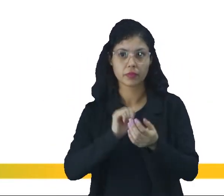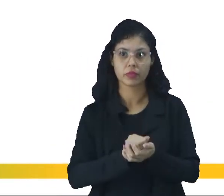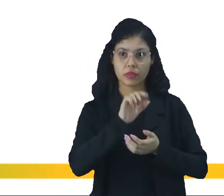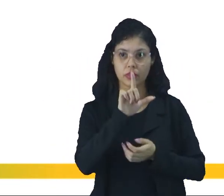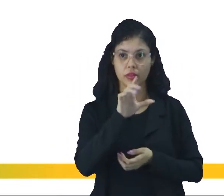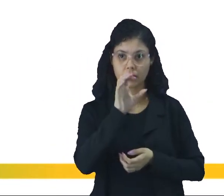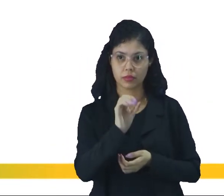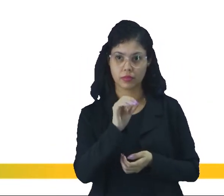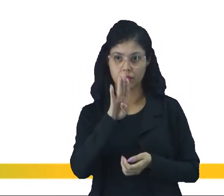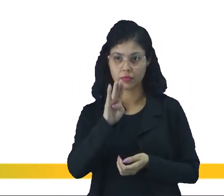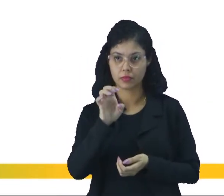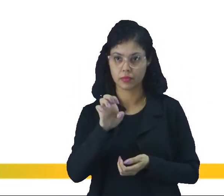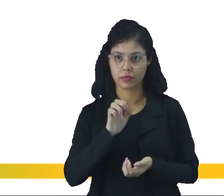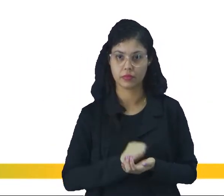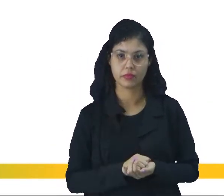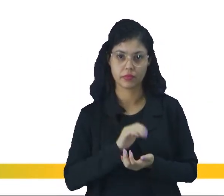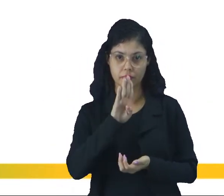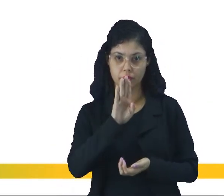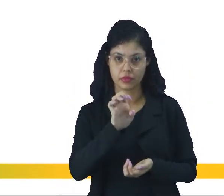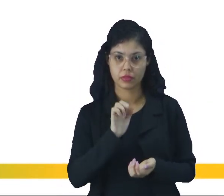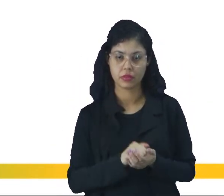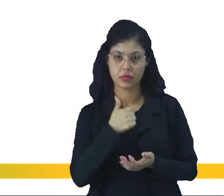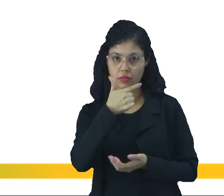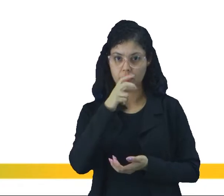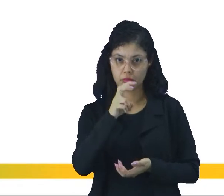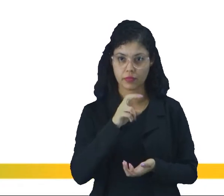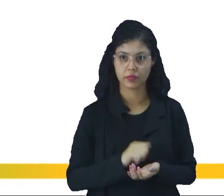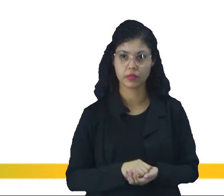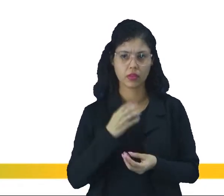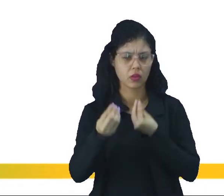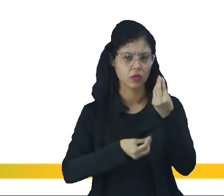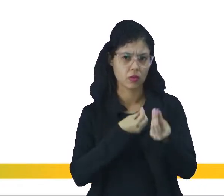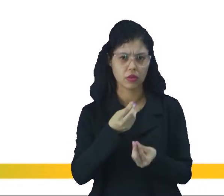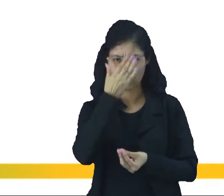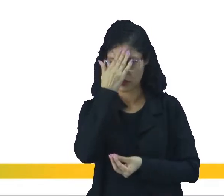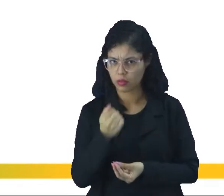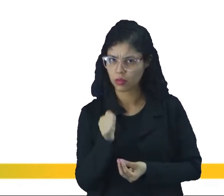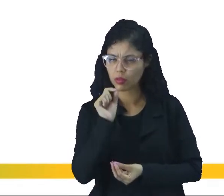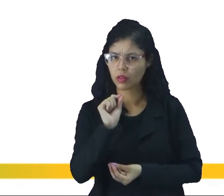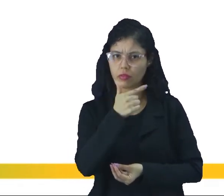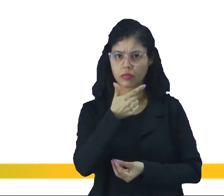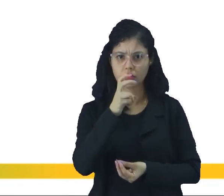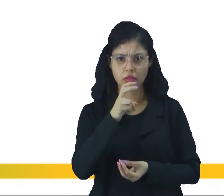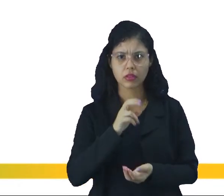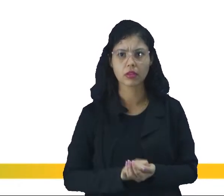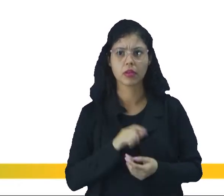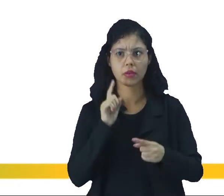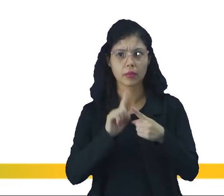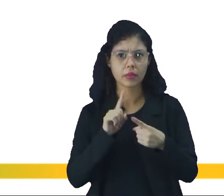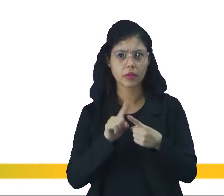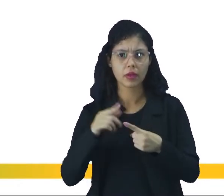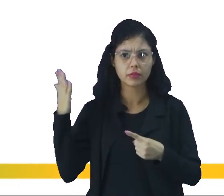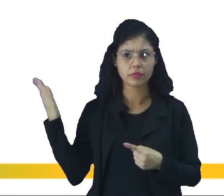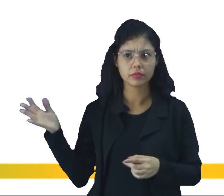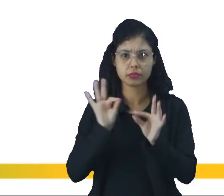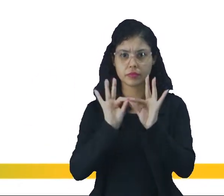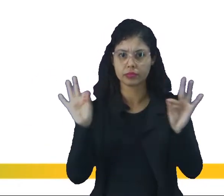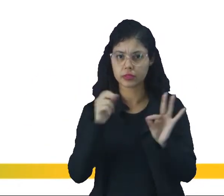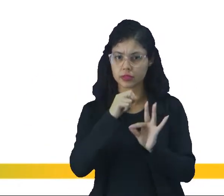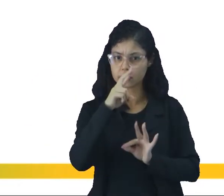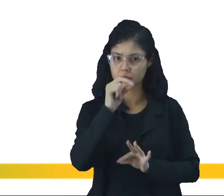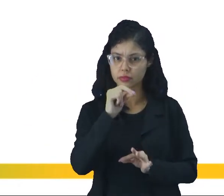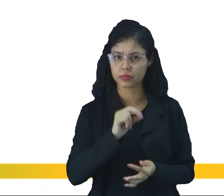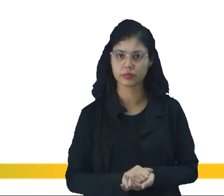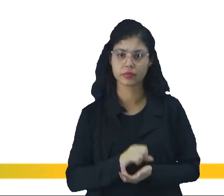lado BE, olha aqui pessoal, BE é 25. Mas como é que eu sei que é 25? Porque esse lado aqui mede